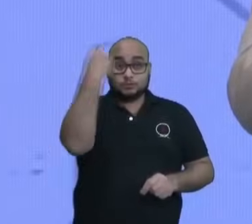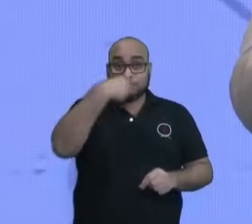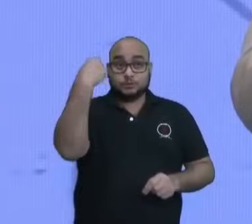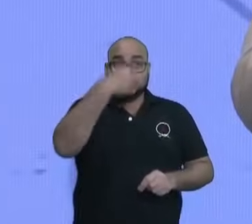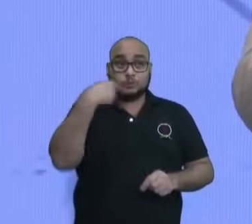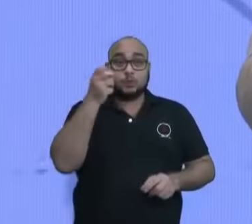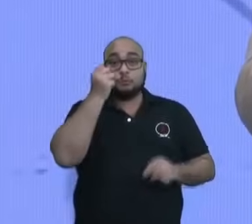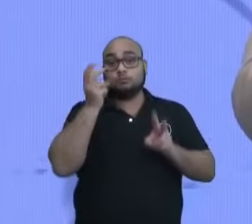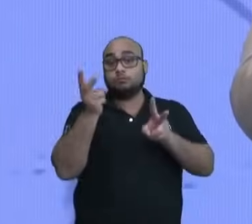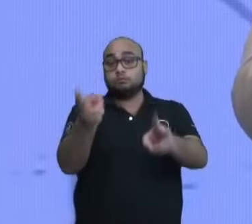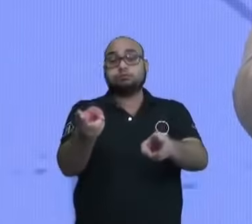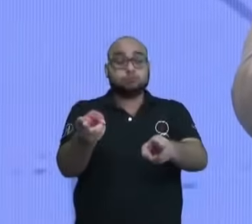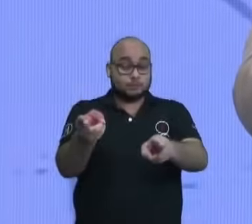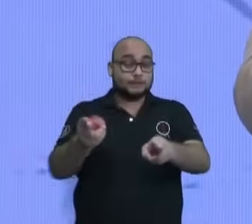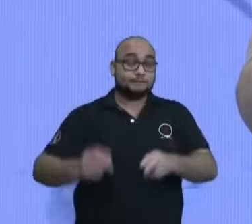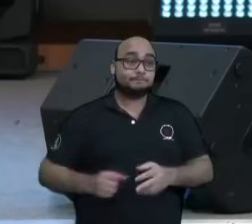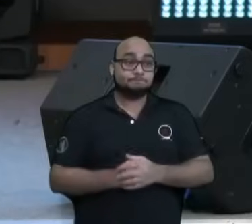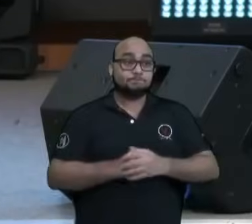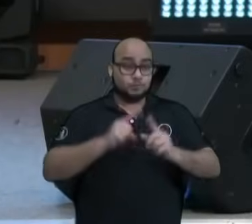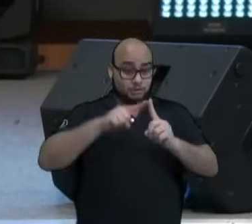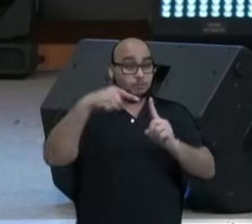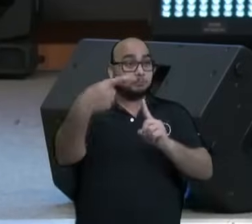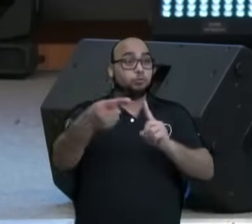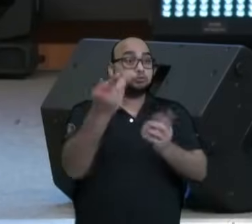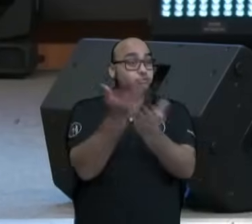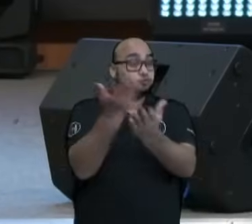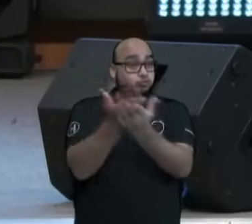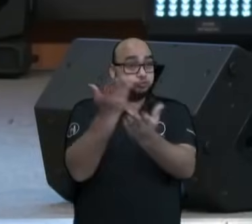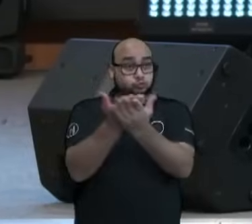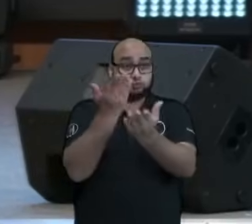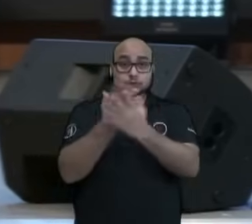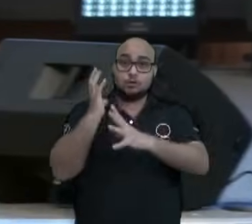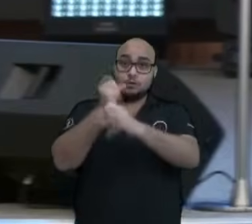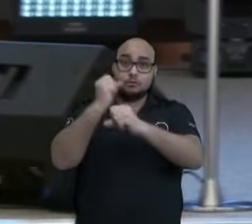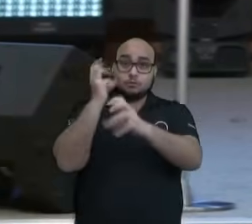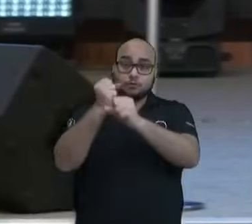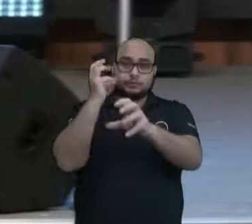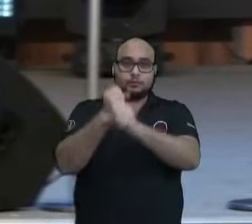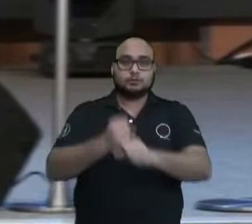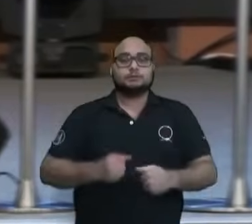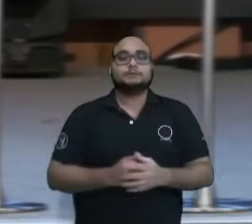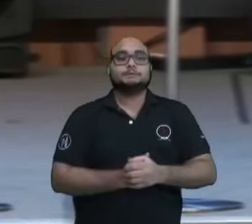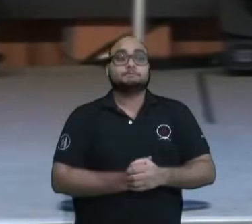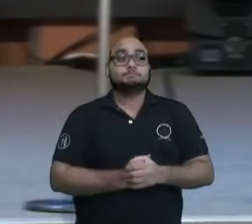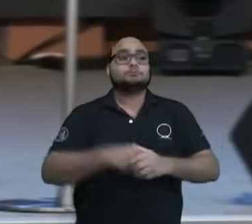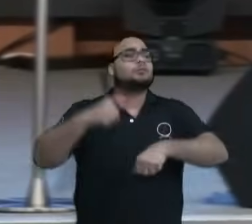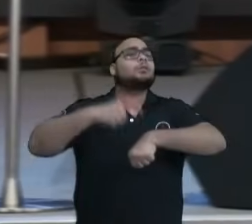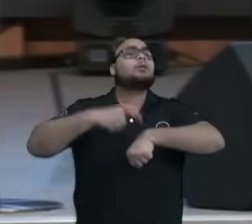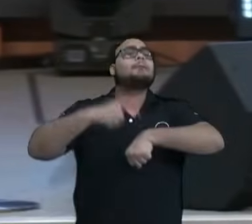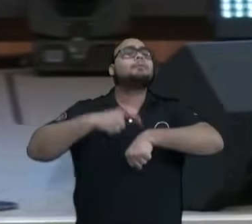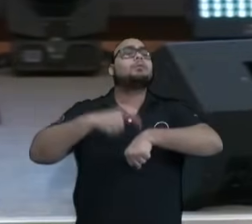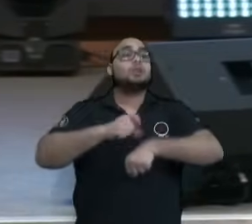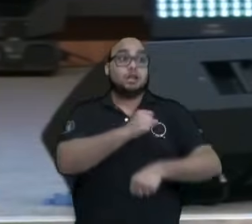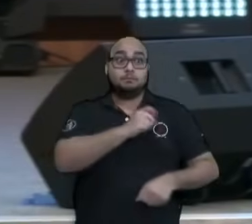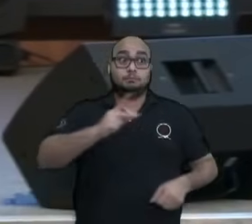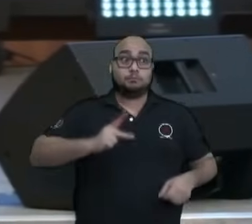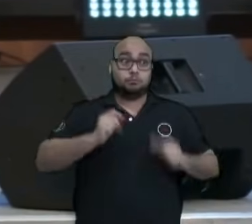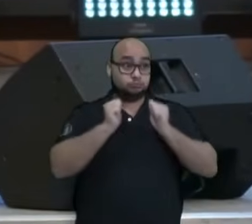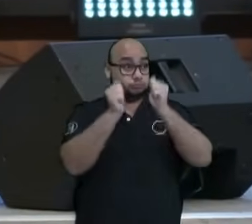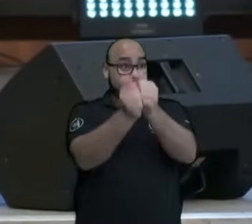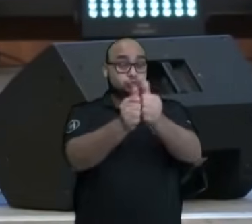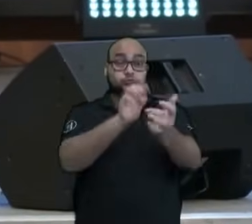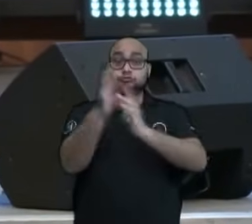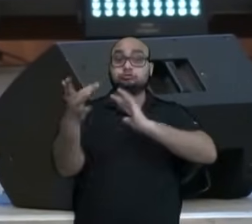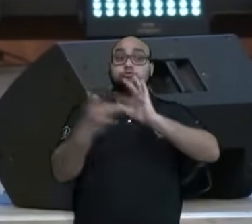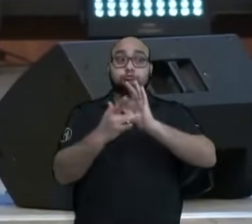mais então vamos paraa conta o tempo que os apóstolos passaram com Jesus 3 anos 16 horas